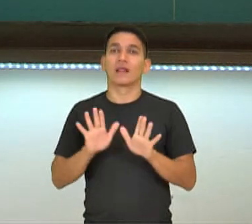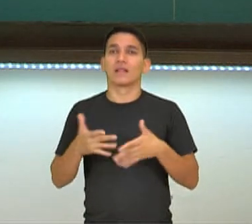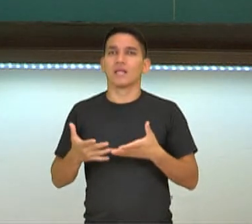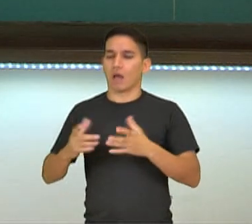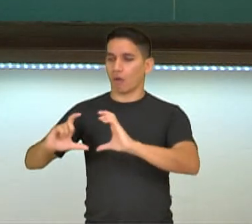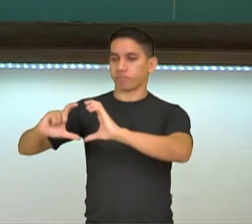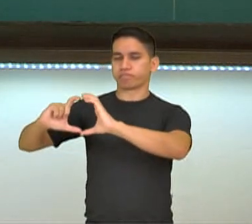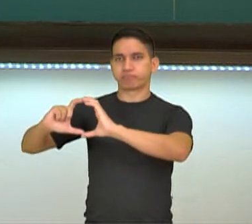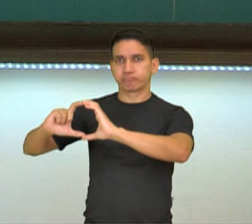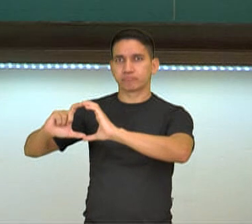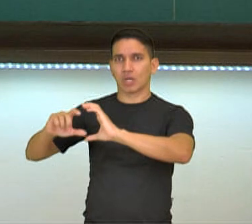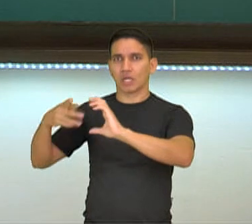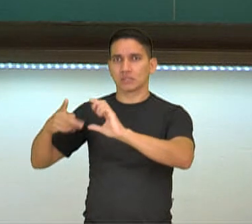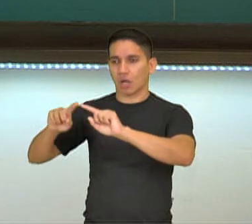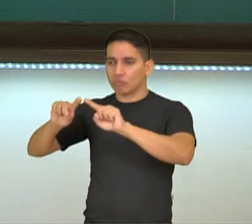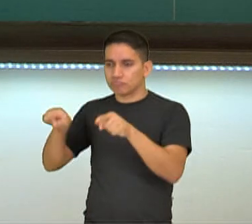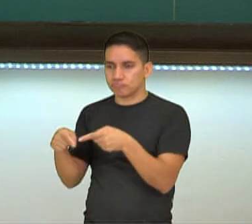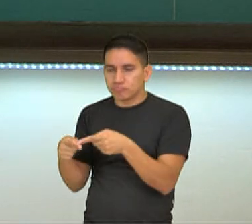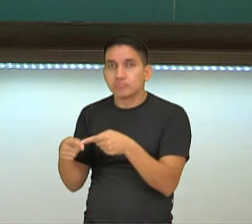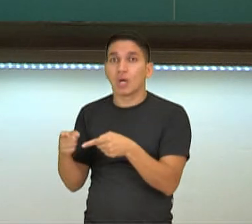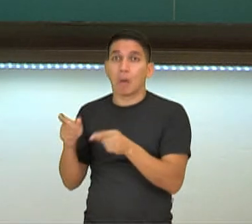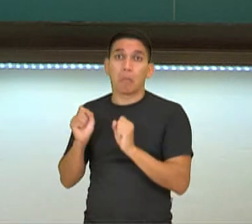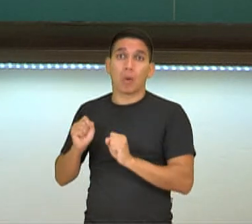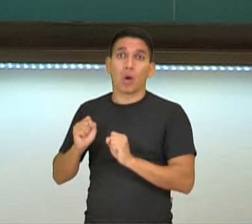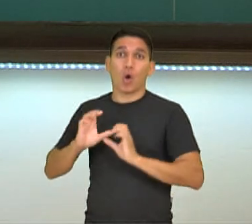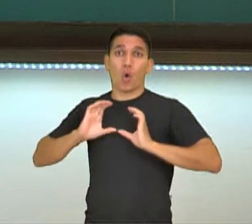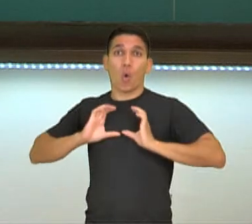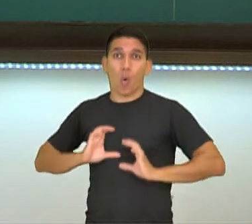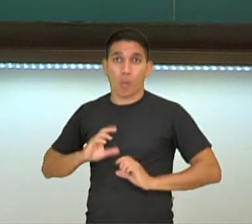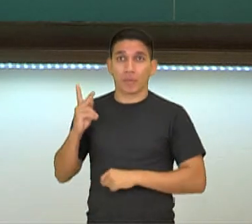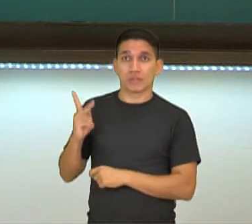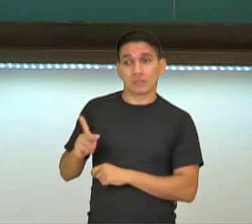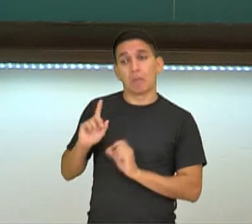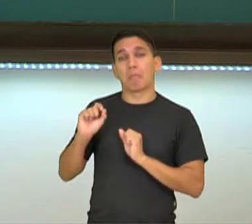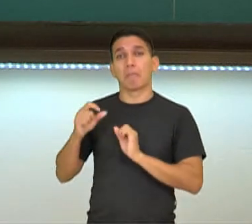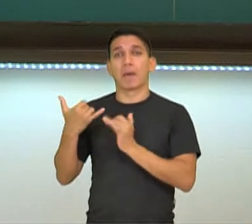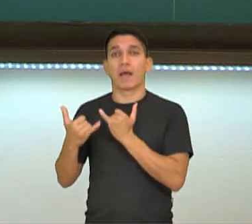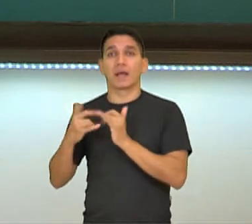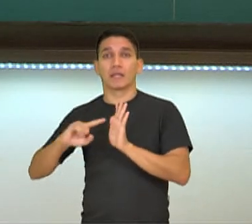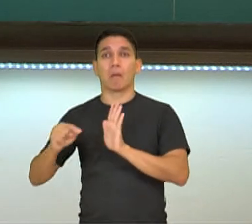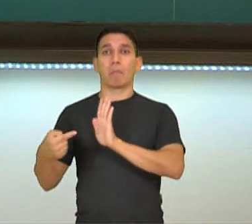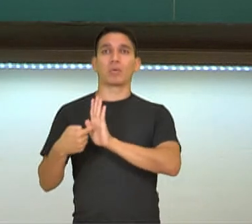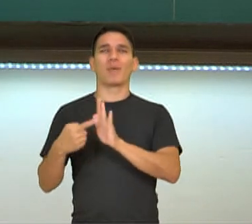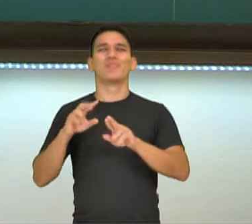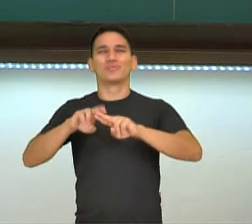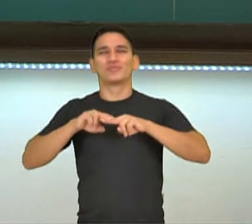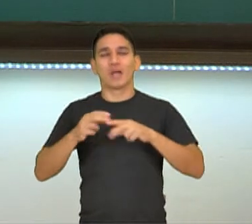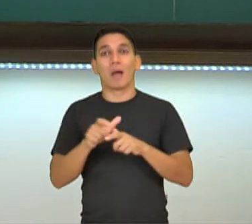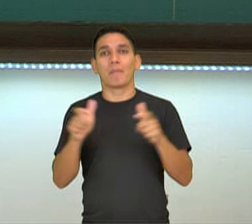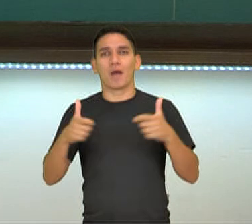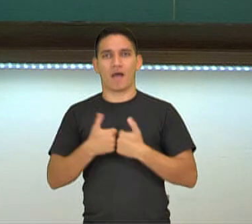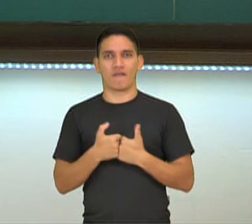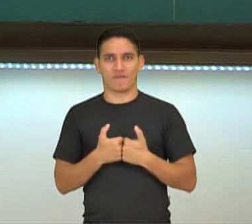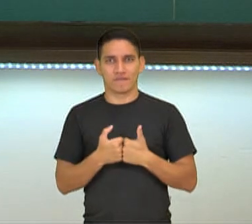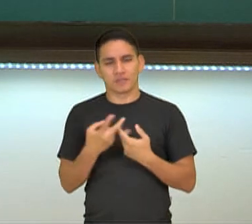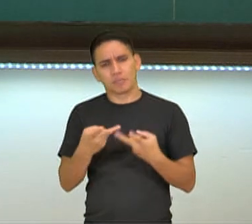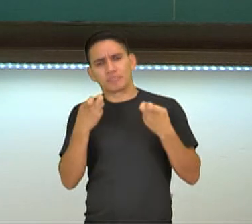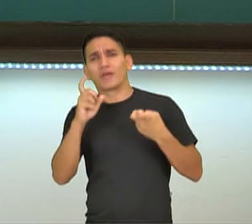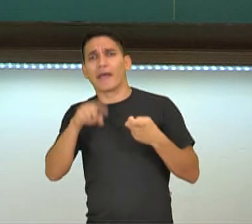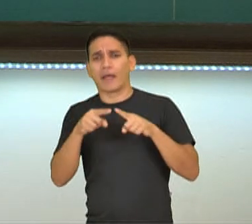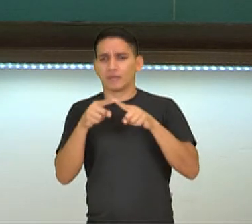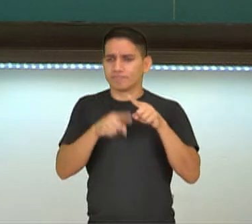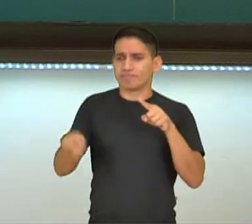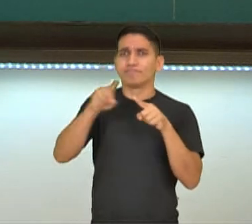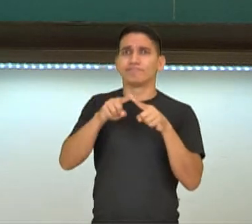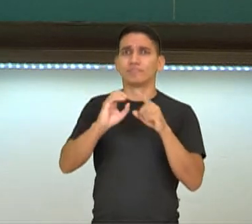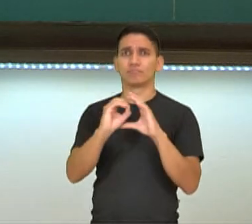se comportar como cargas pontuais. Por isso, muitos problemas que vocês vão se debater em física são com